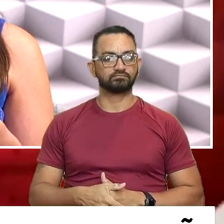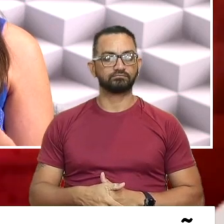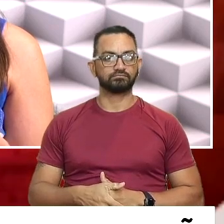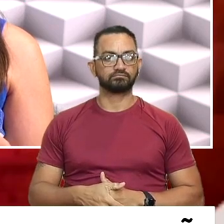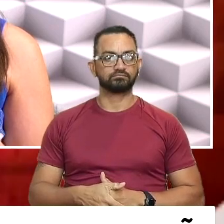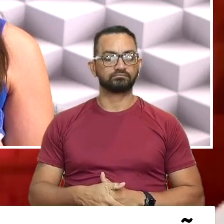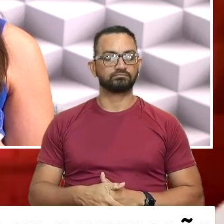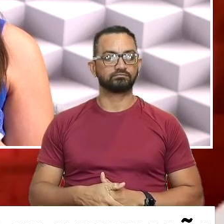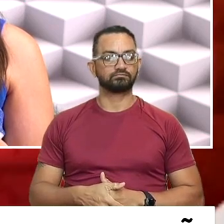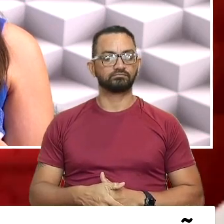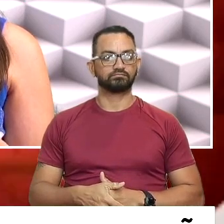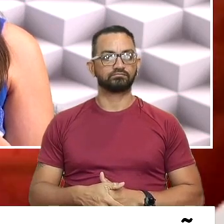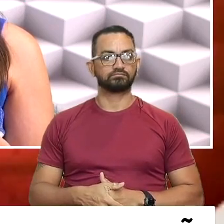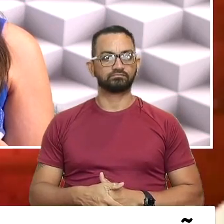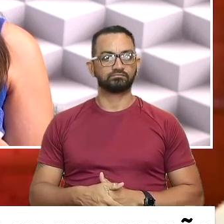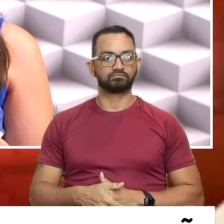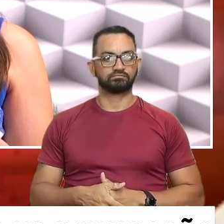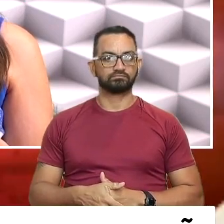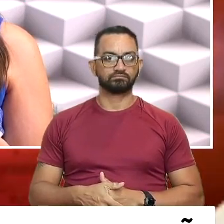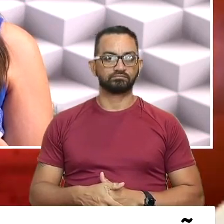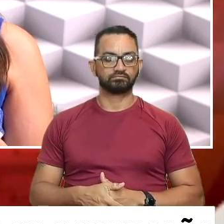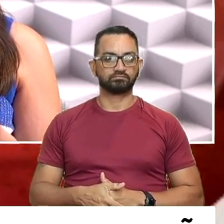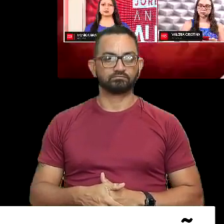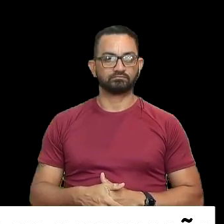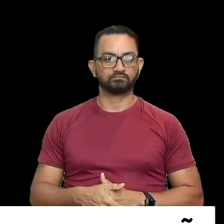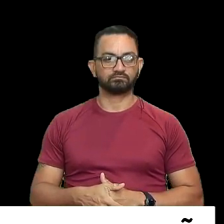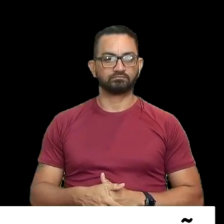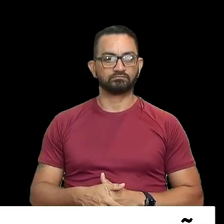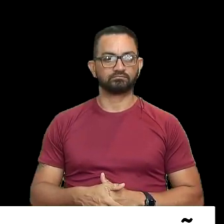pode ouvir aí o que que ele fala no vídeo enviado.